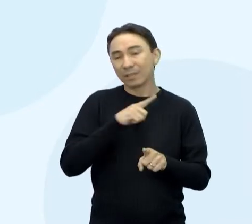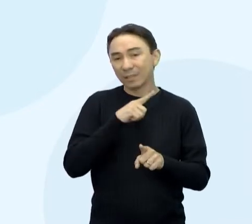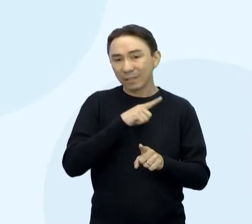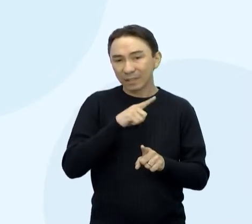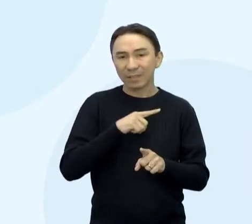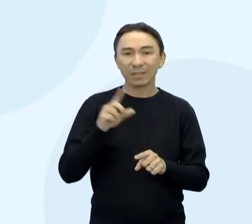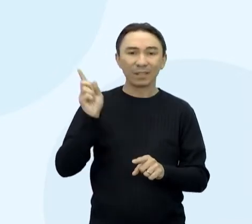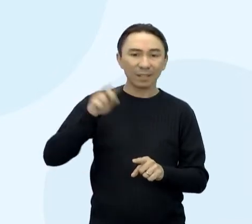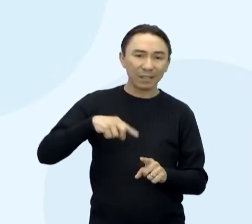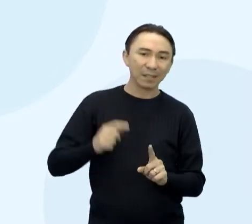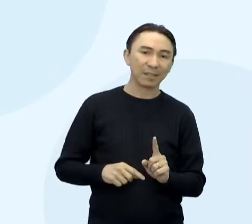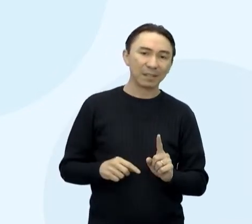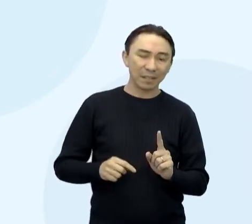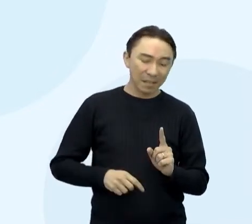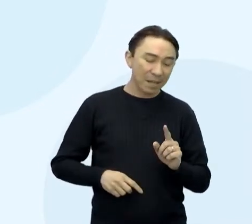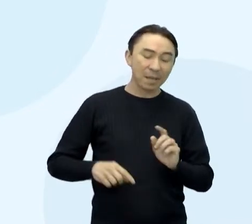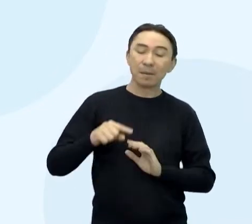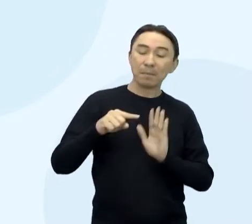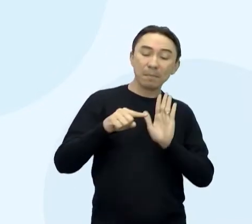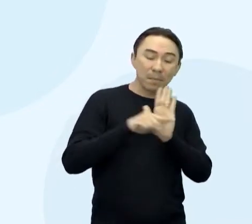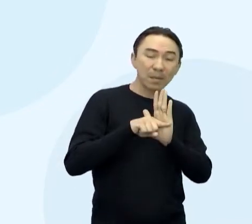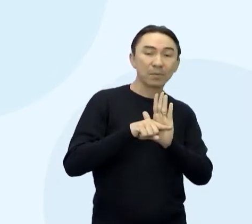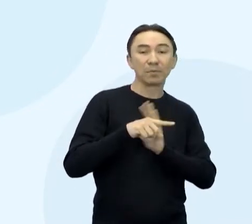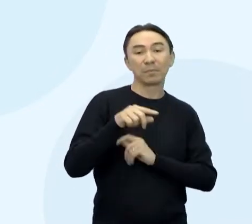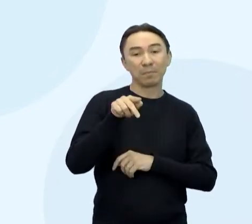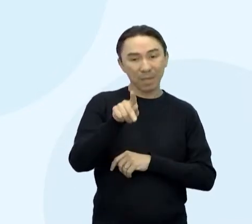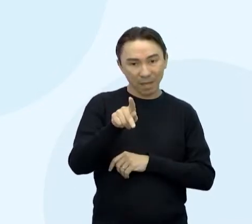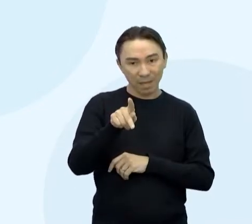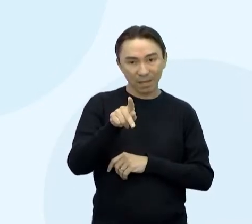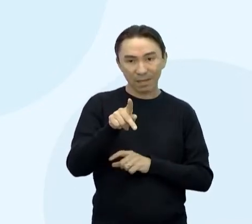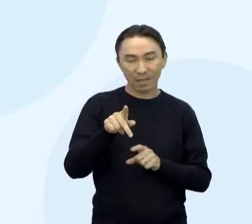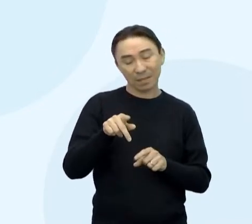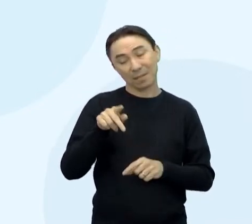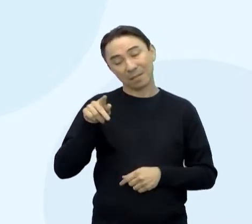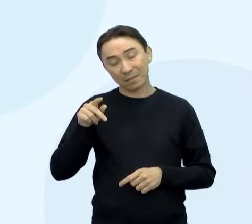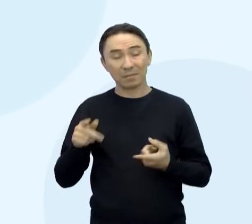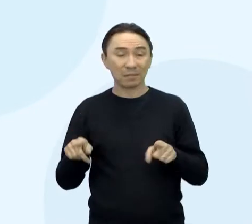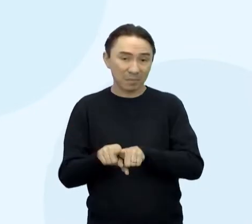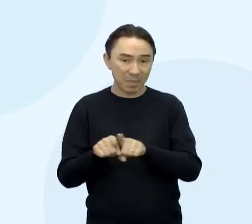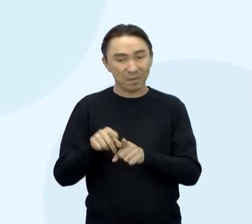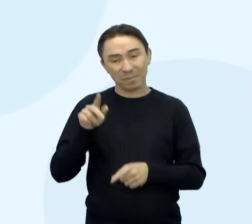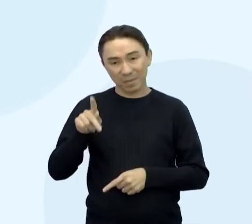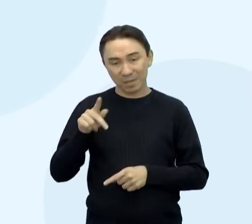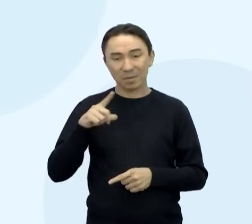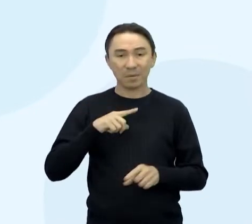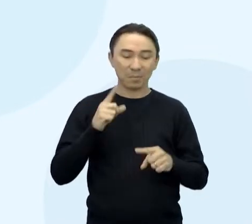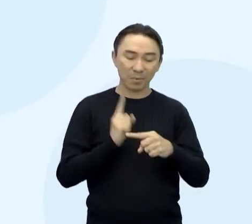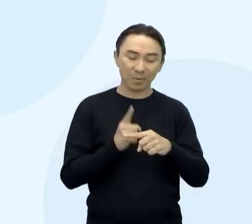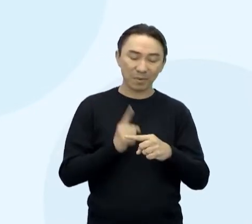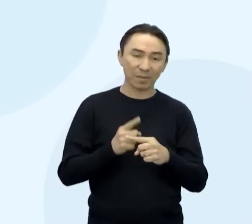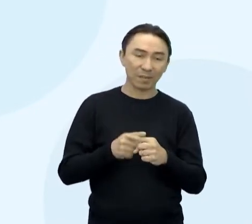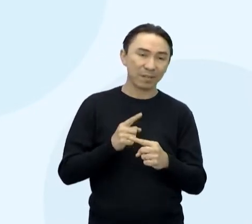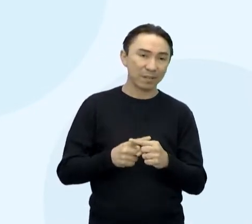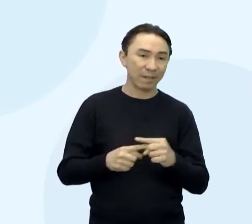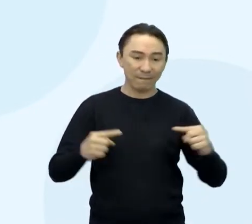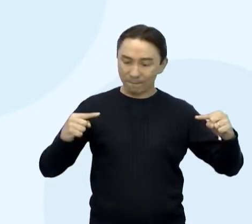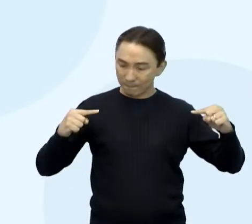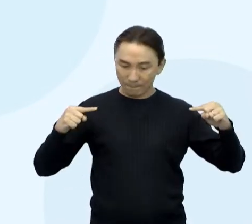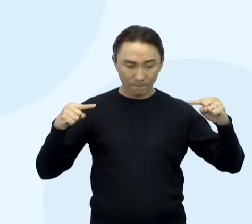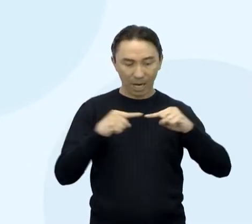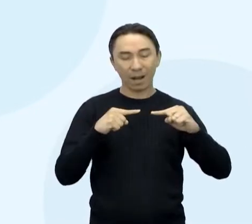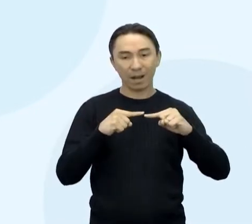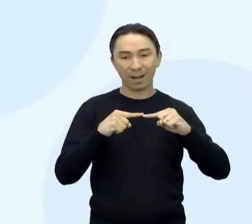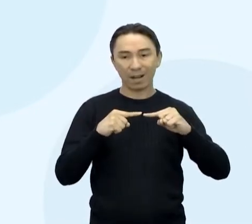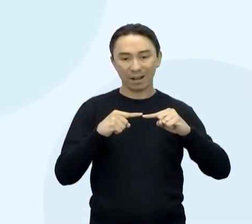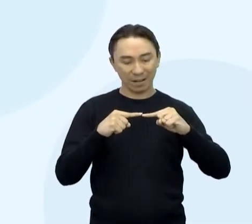vetor menos P, porque quando a gente inverte assim o sentido do vetor, a gente costuma colocar um